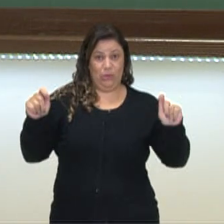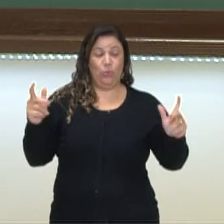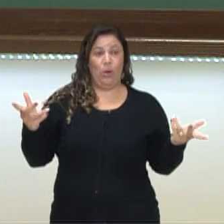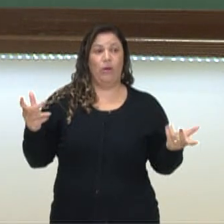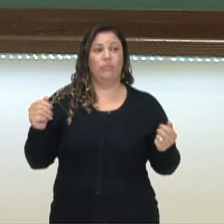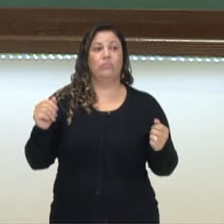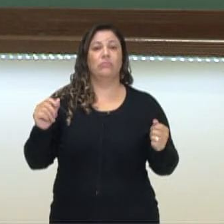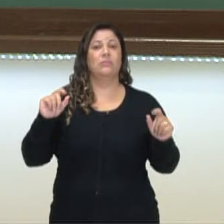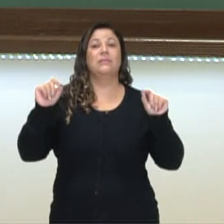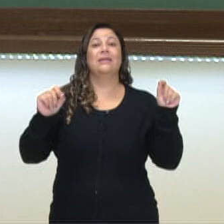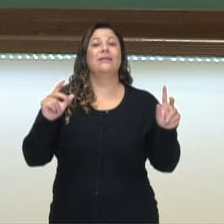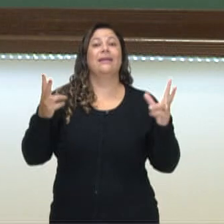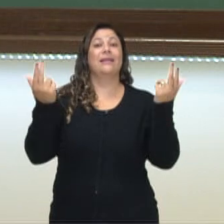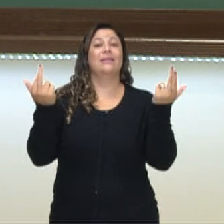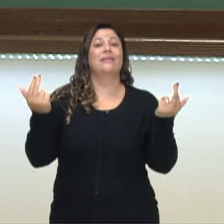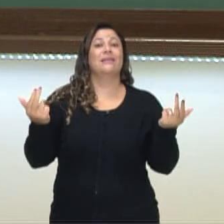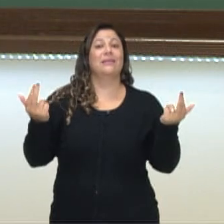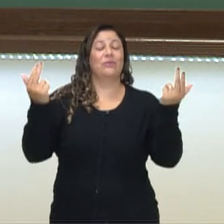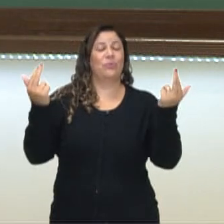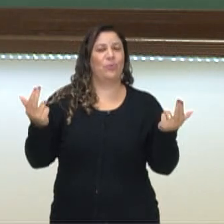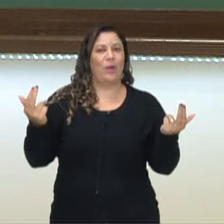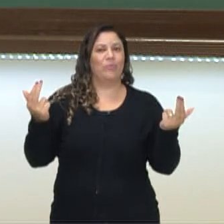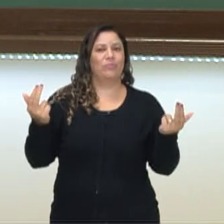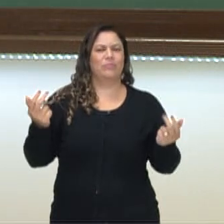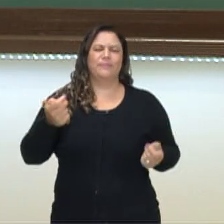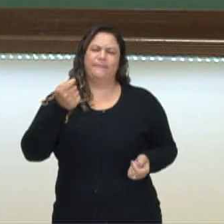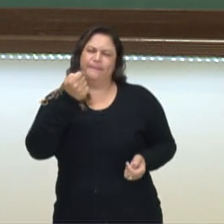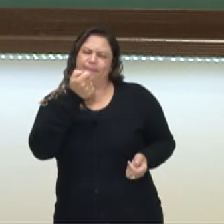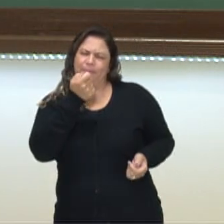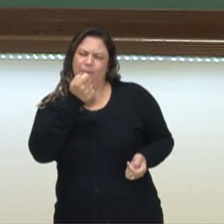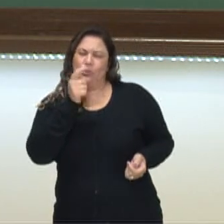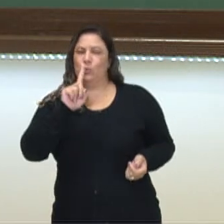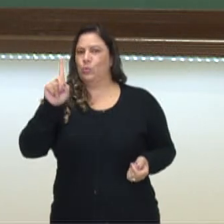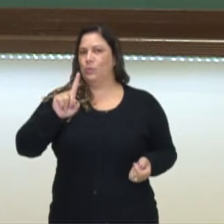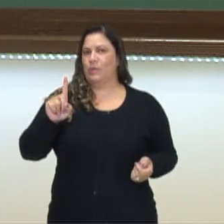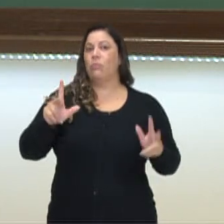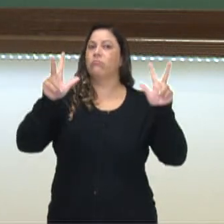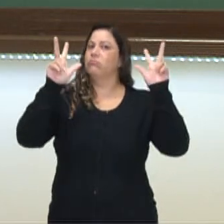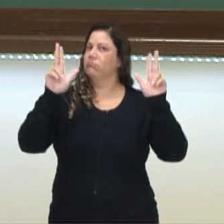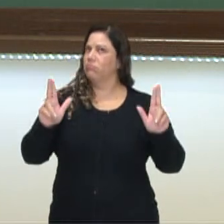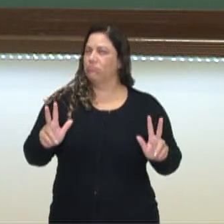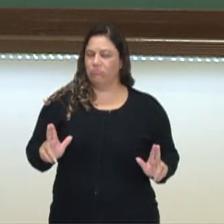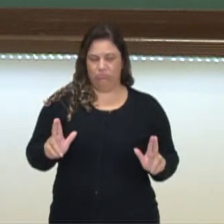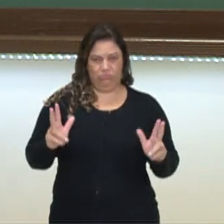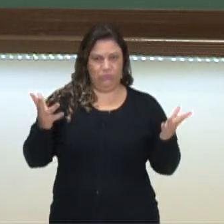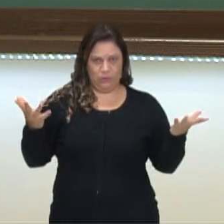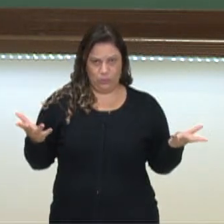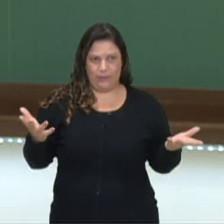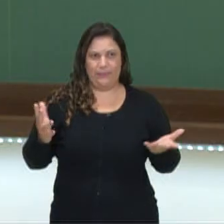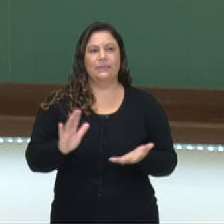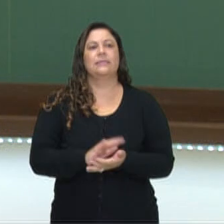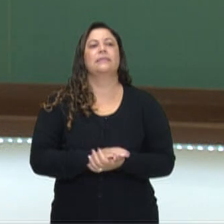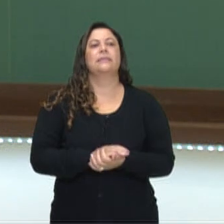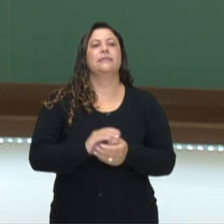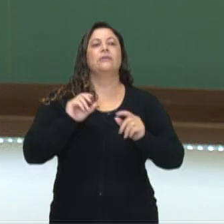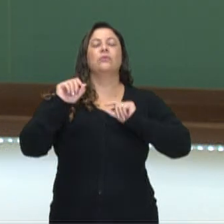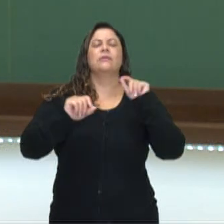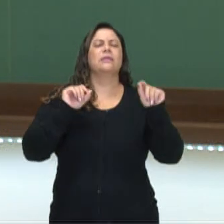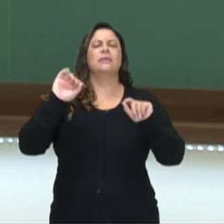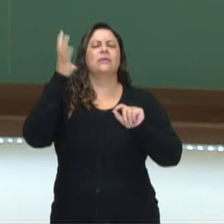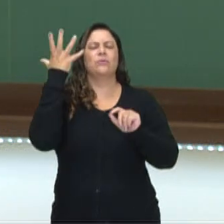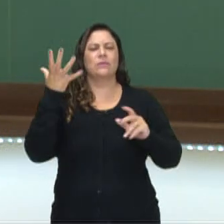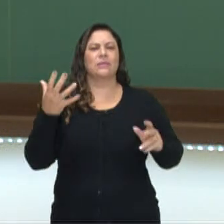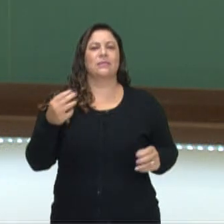são iguais. Não são um pouco iguais, não, elas são iguais. Então, o que acontece aqui, ó?